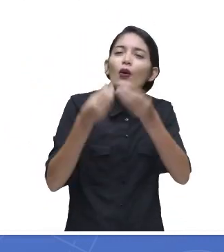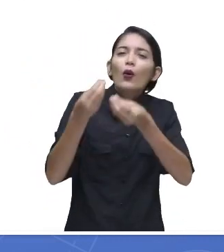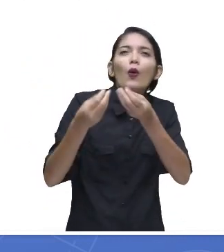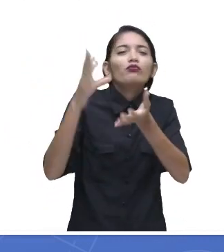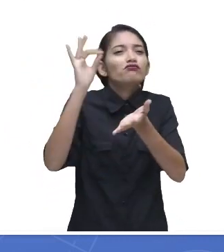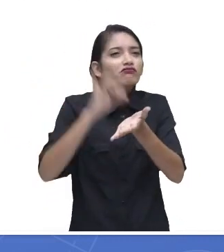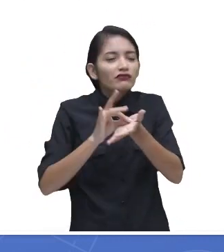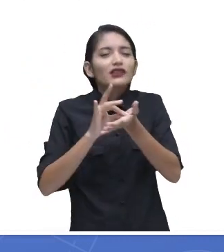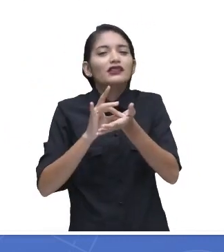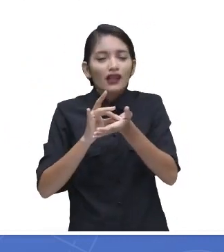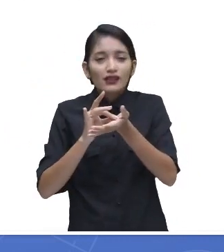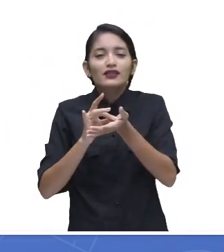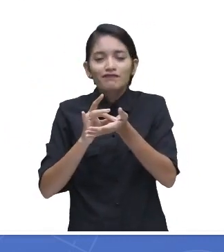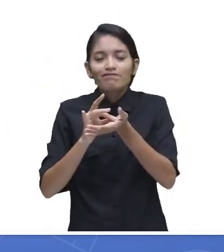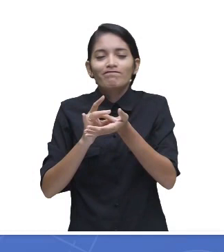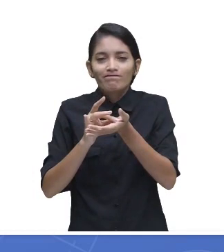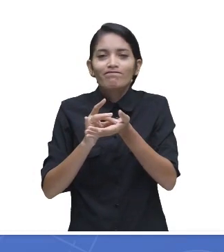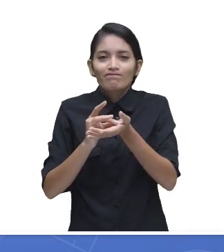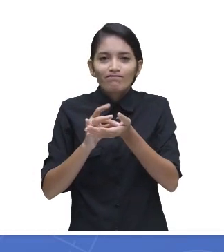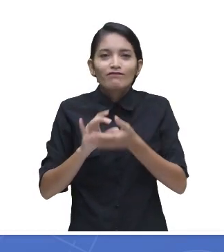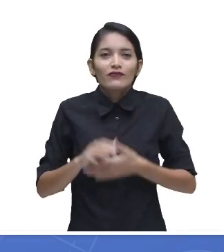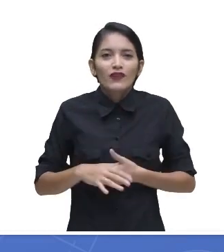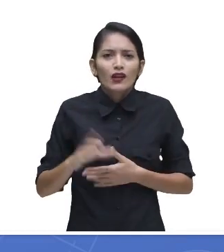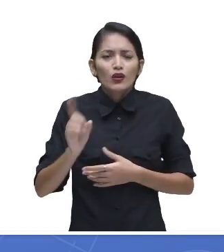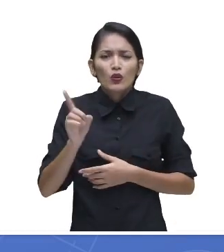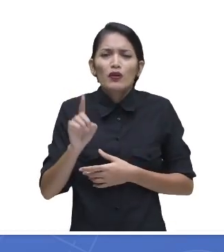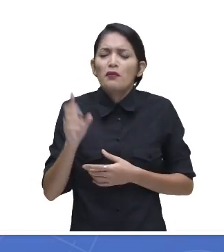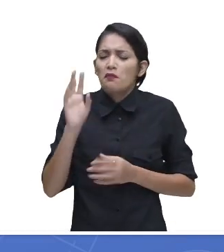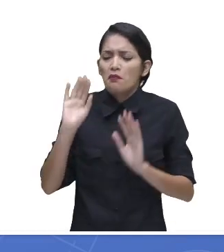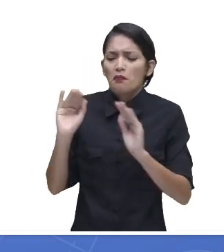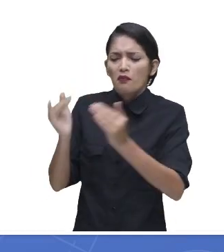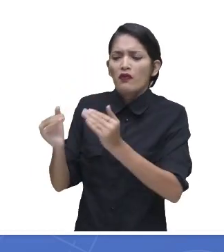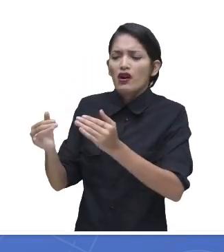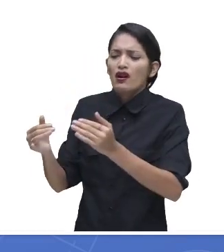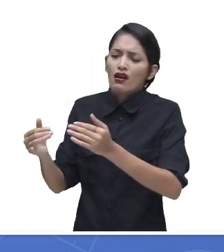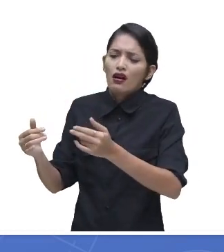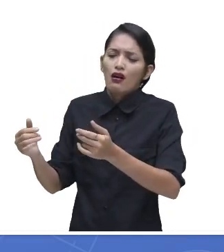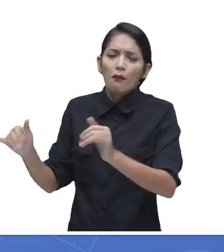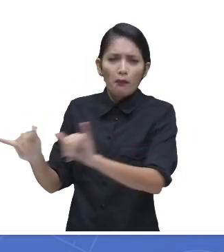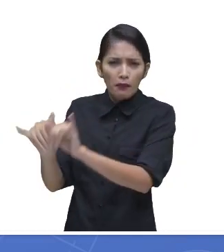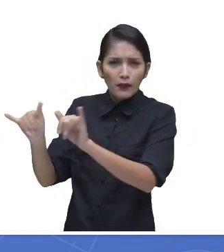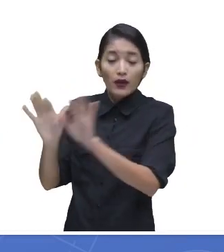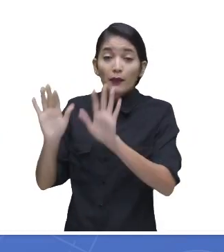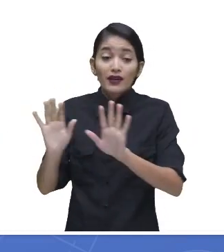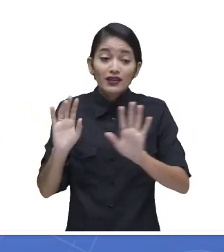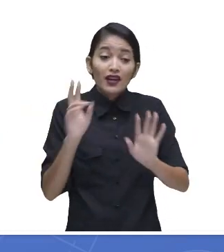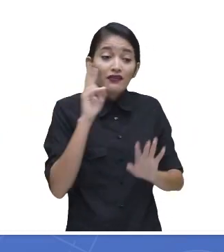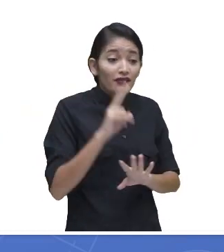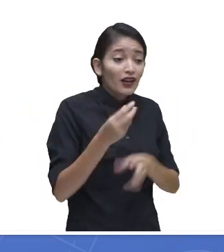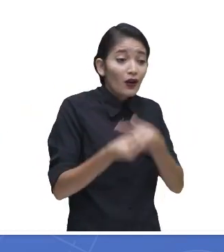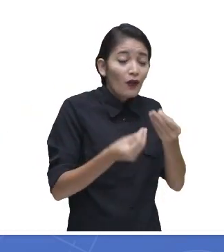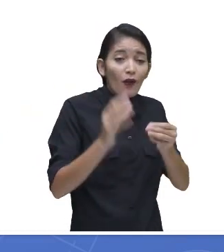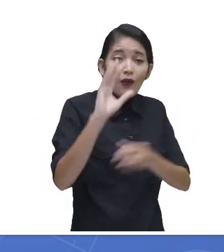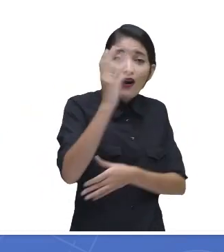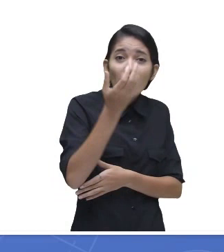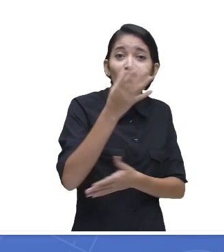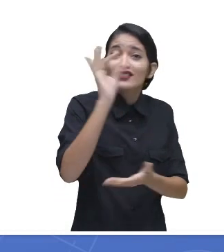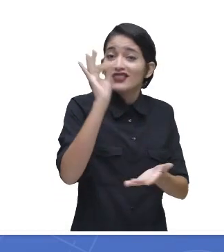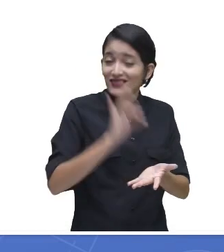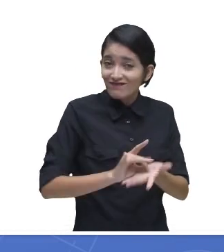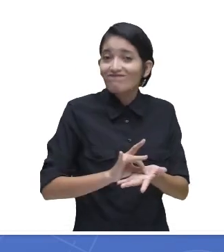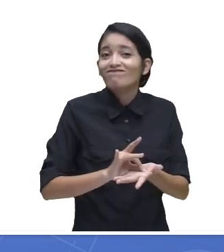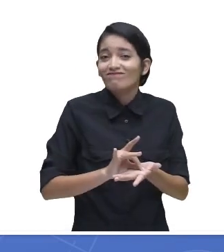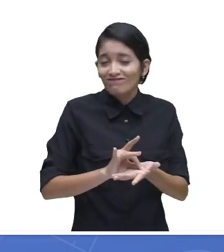mais crítico. Não só olhar para as sombras das coisas, mas olhar para as coisas como elas são.